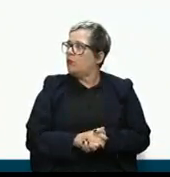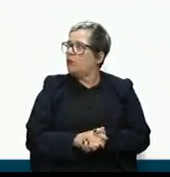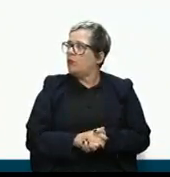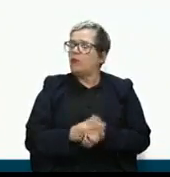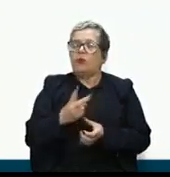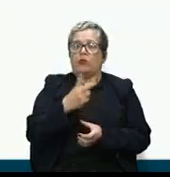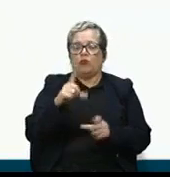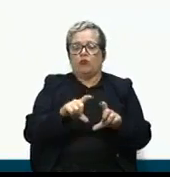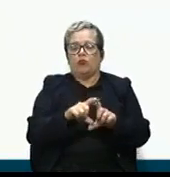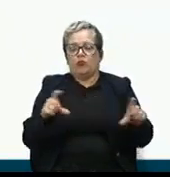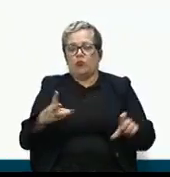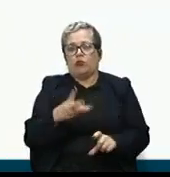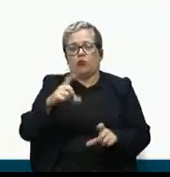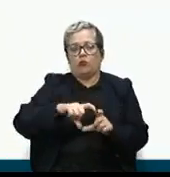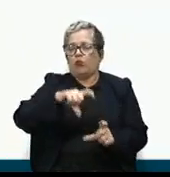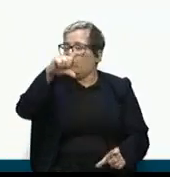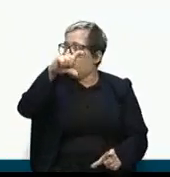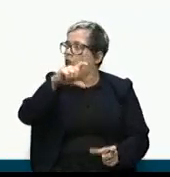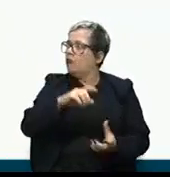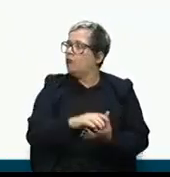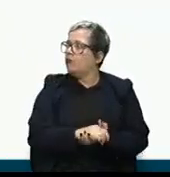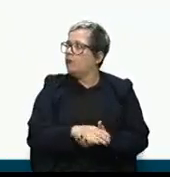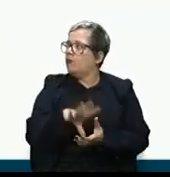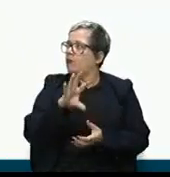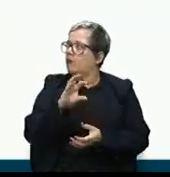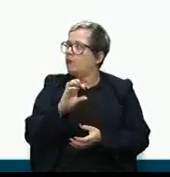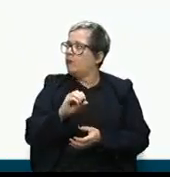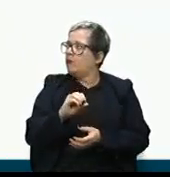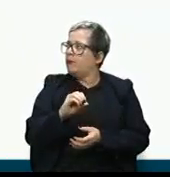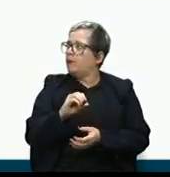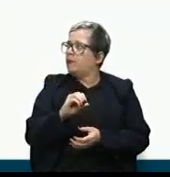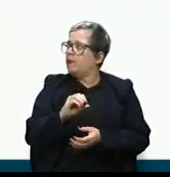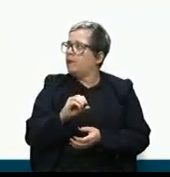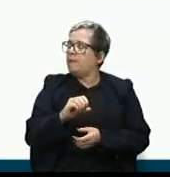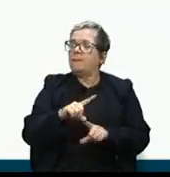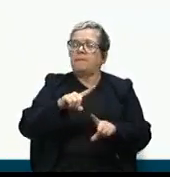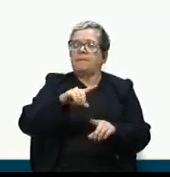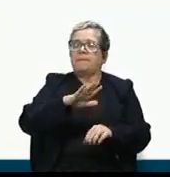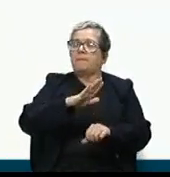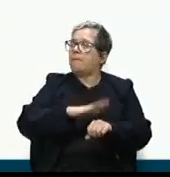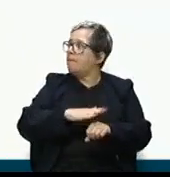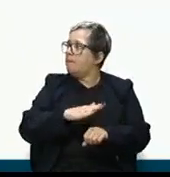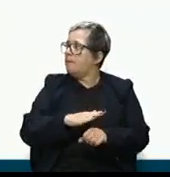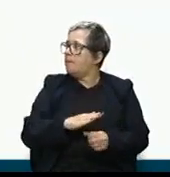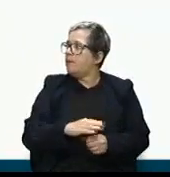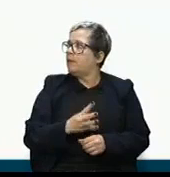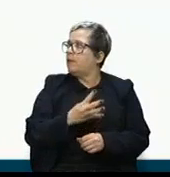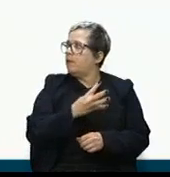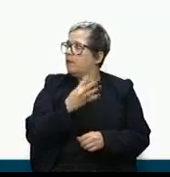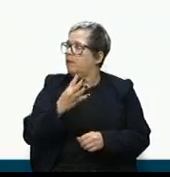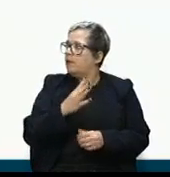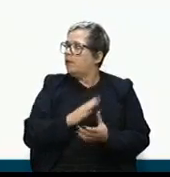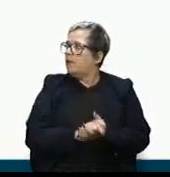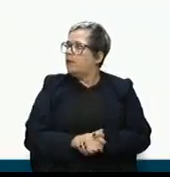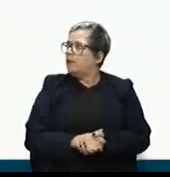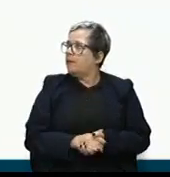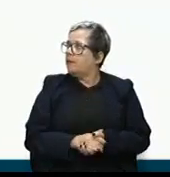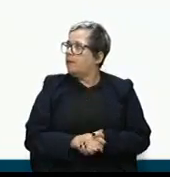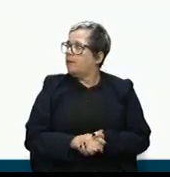Segunda linha, terceira coluna, 0 mais 4.